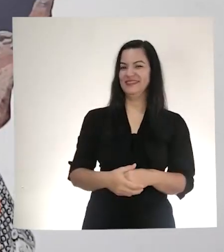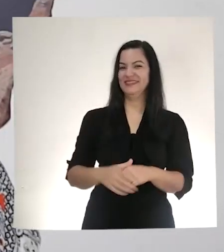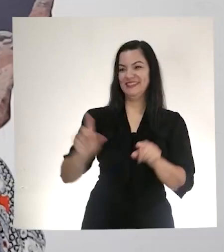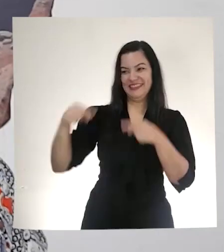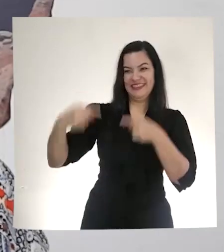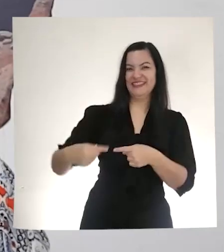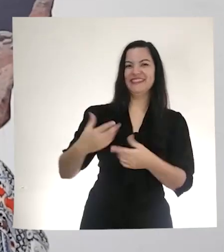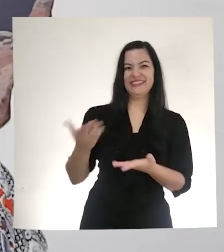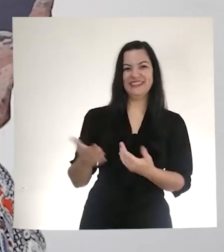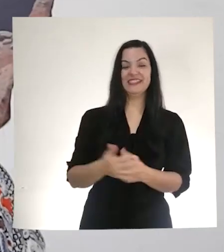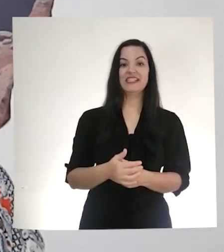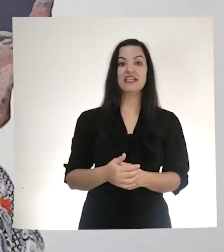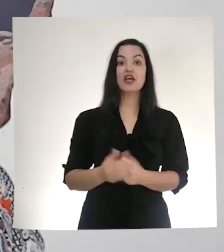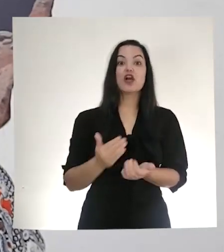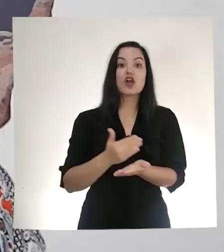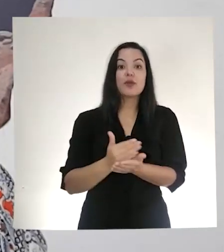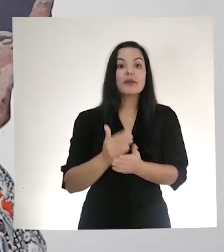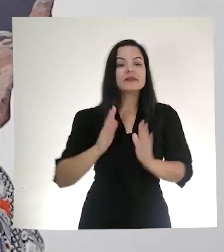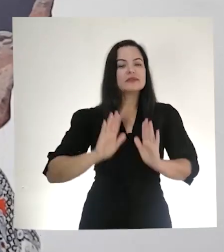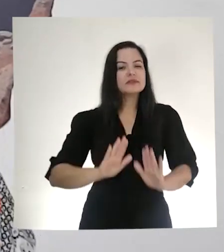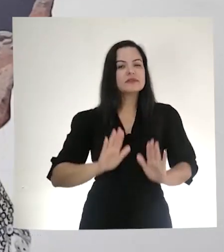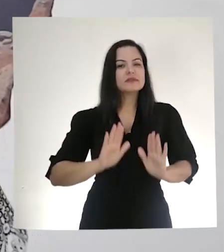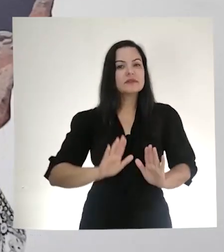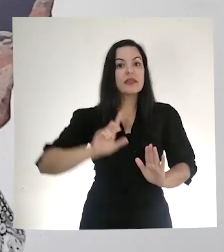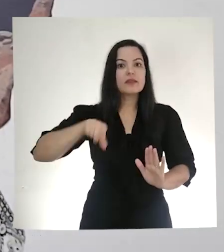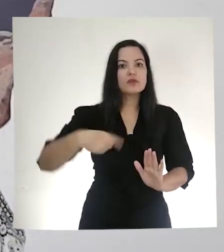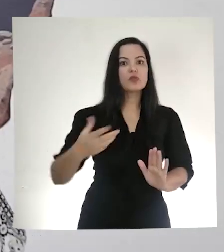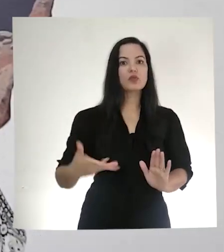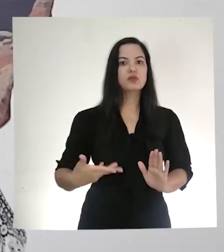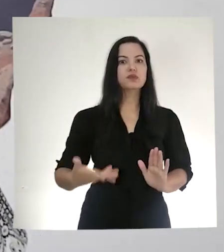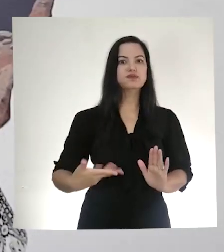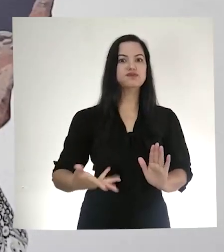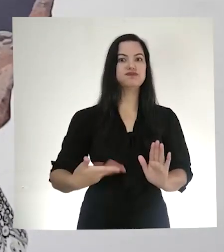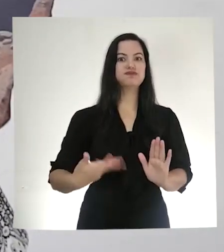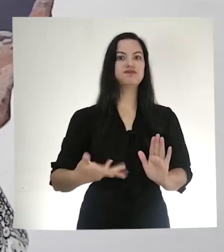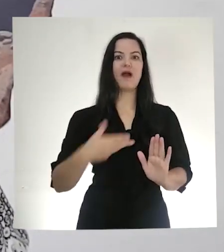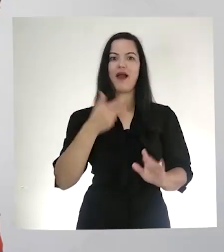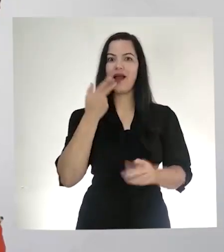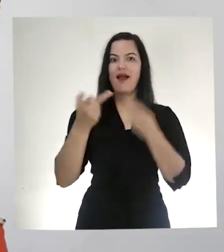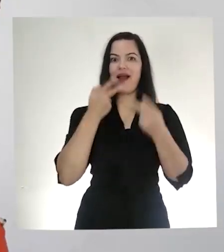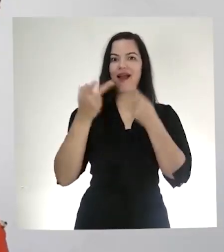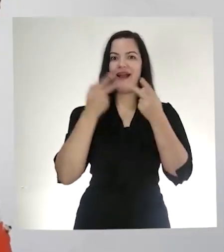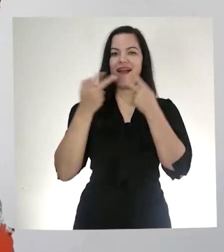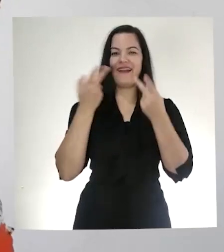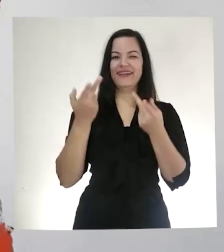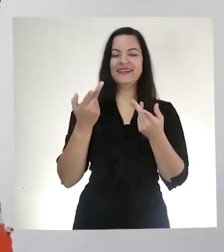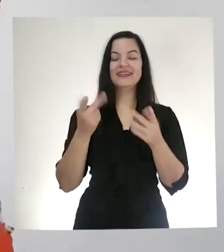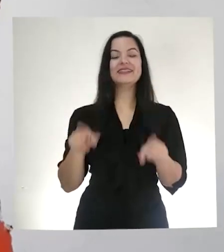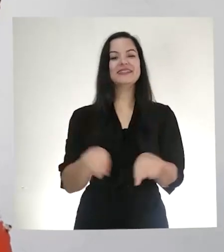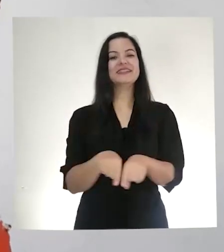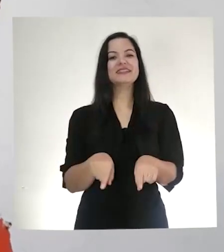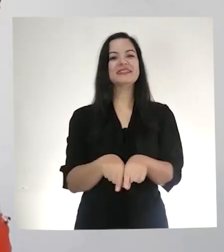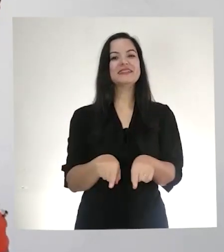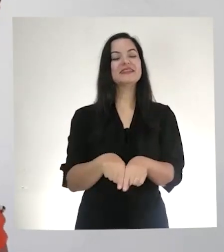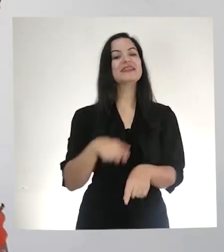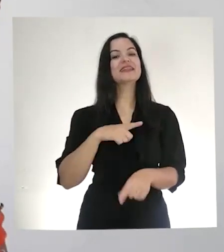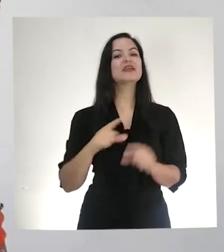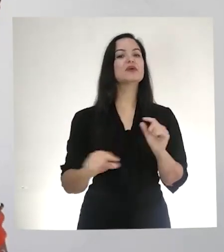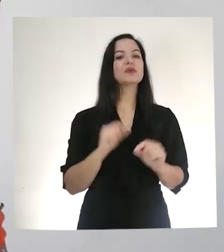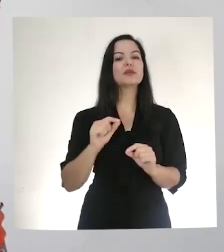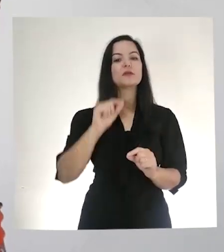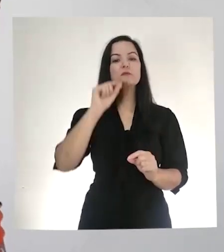trava-línguas, primeiro devagarzinho e depois acelerando um pouquinho, tá bom? Nós temos também